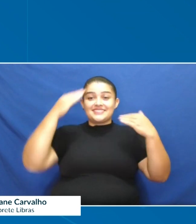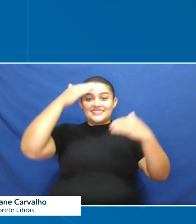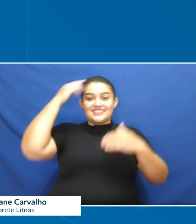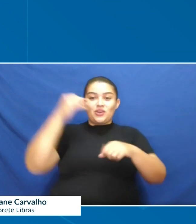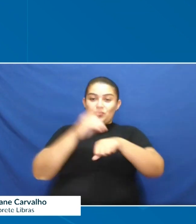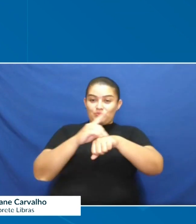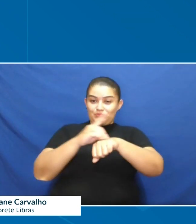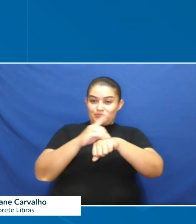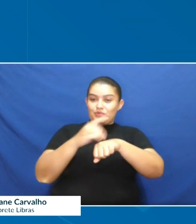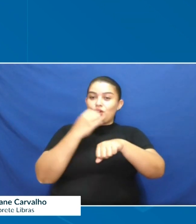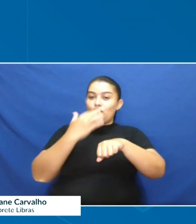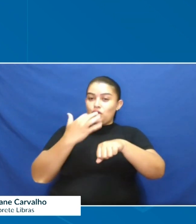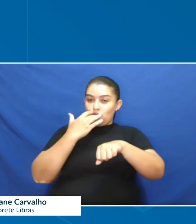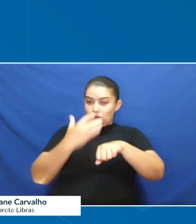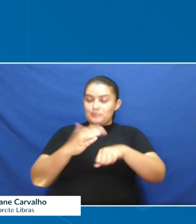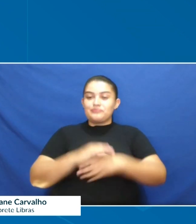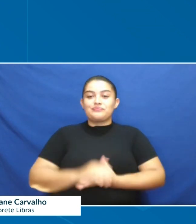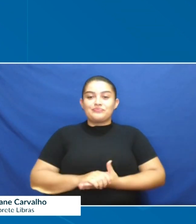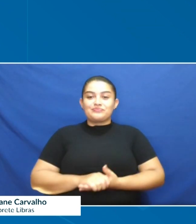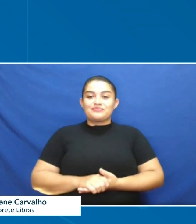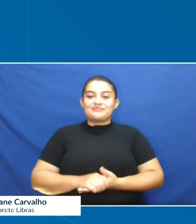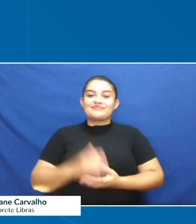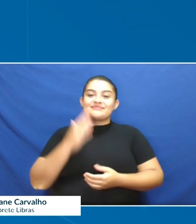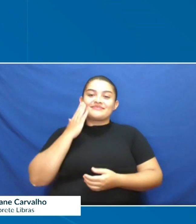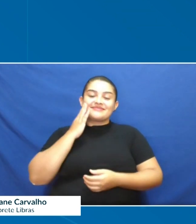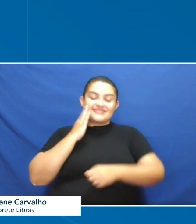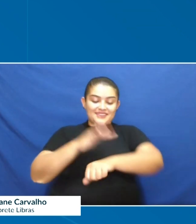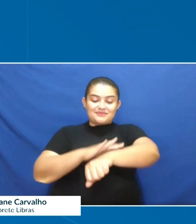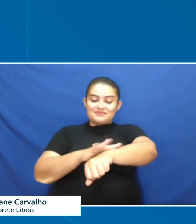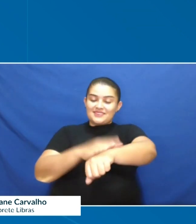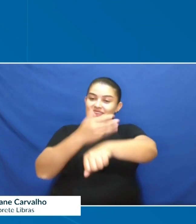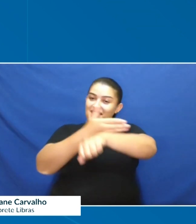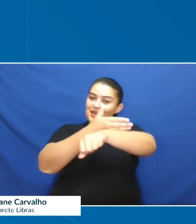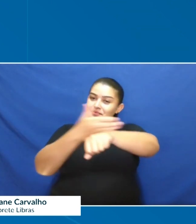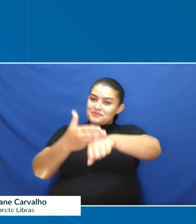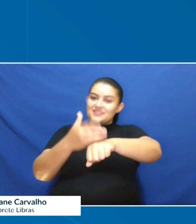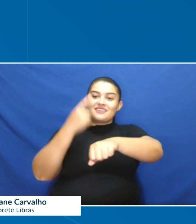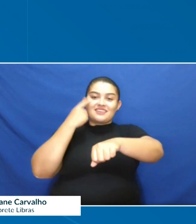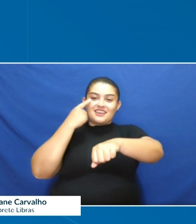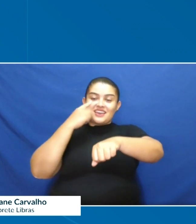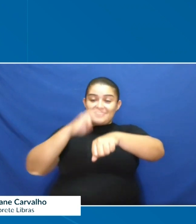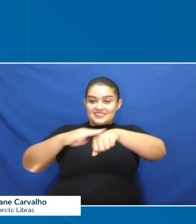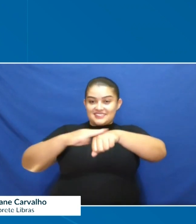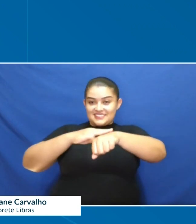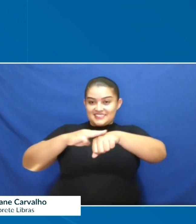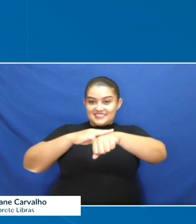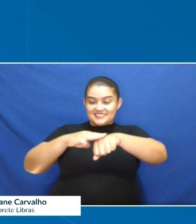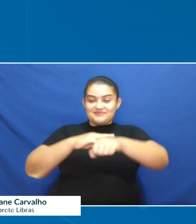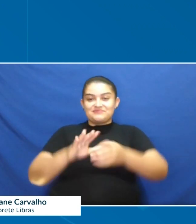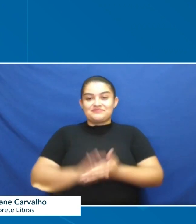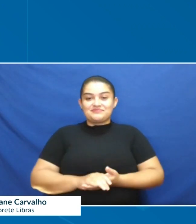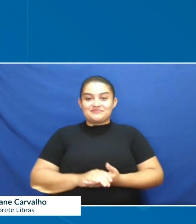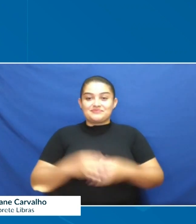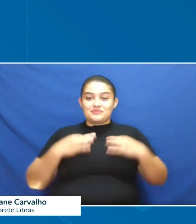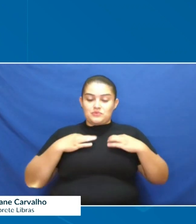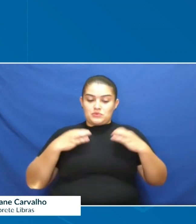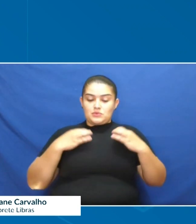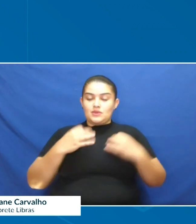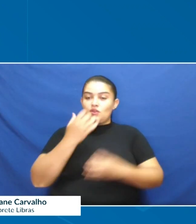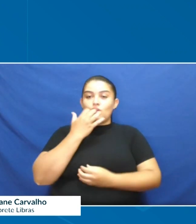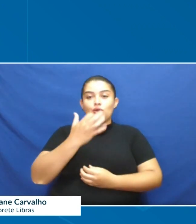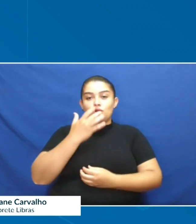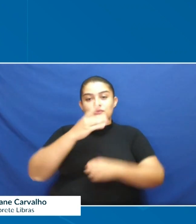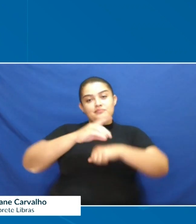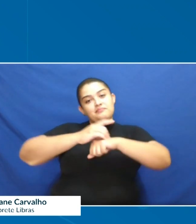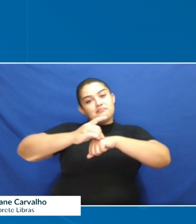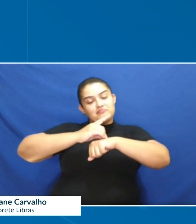preta. A sua pele é de cor branca e os seus olhos castanhos. A Josiane está vestindo uma